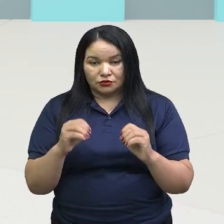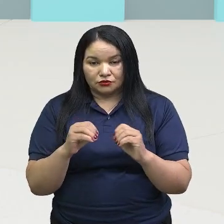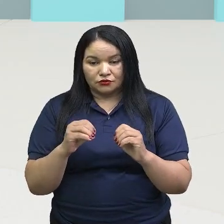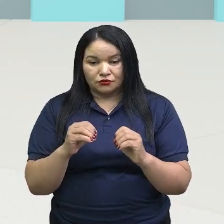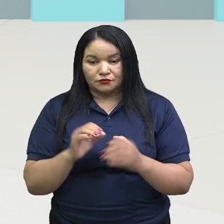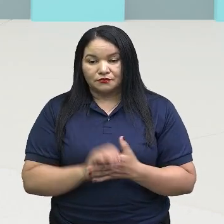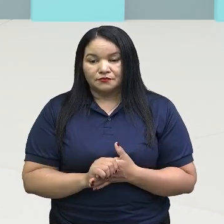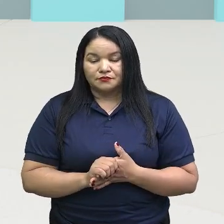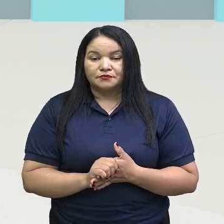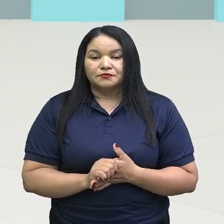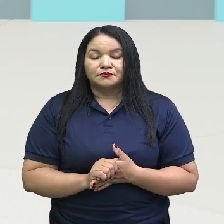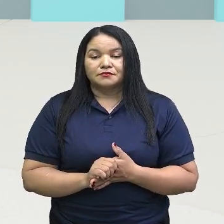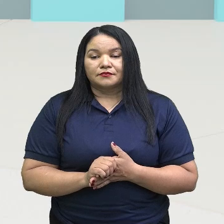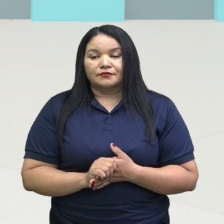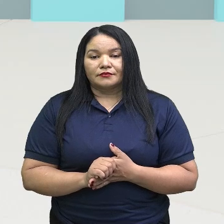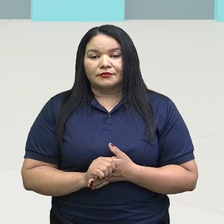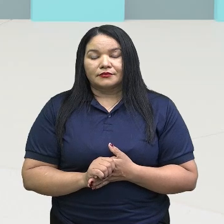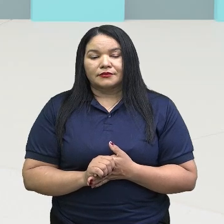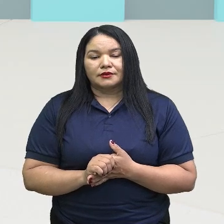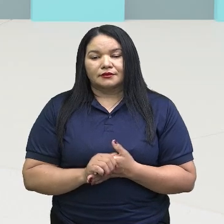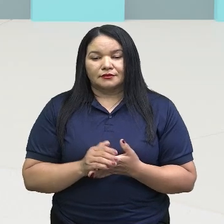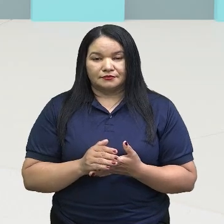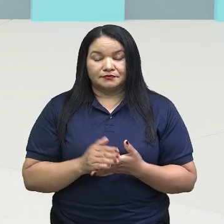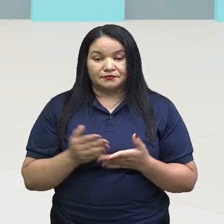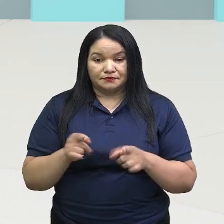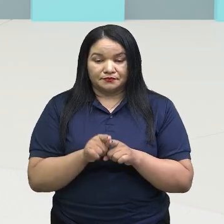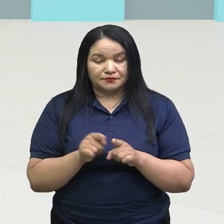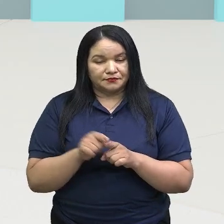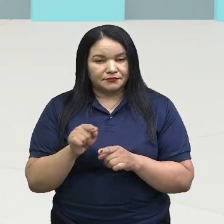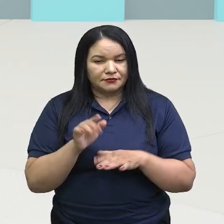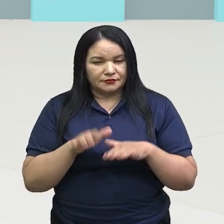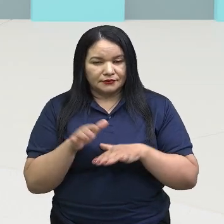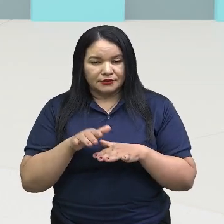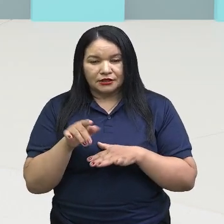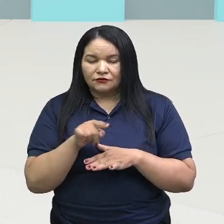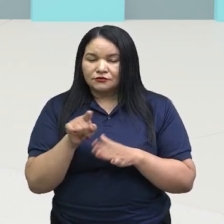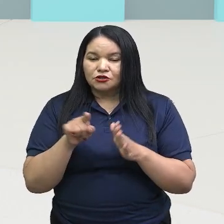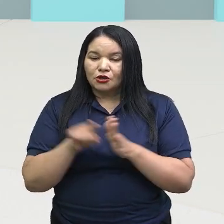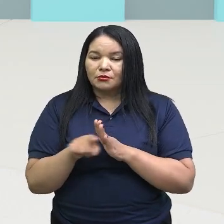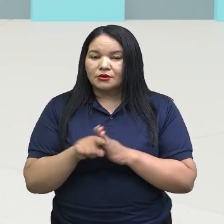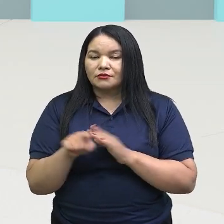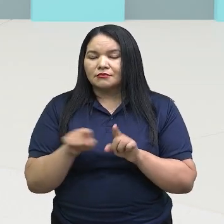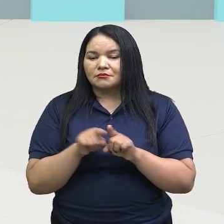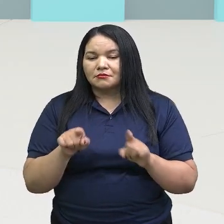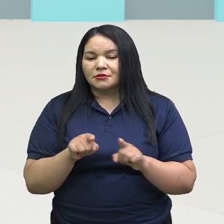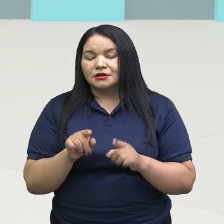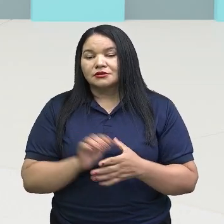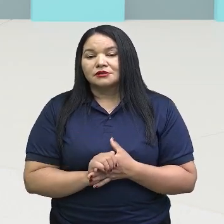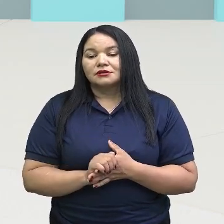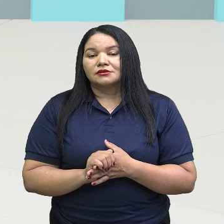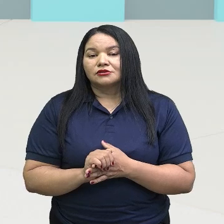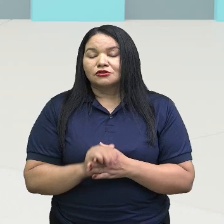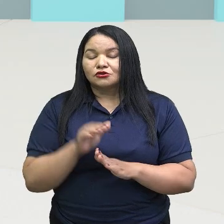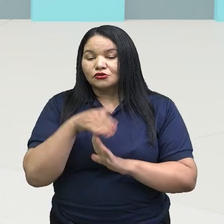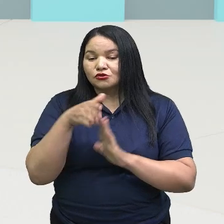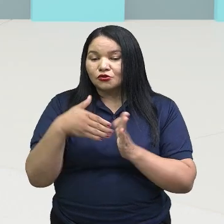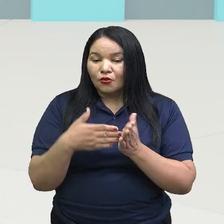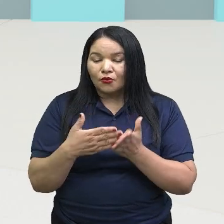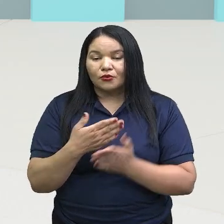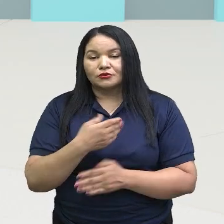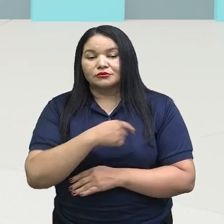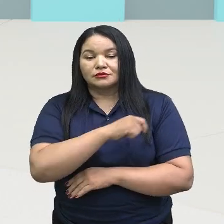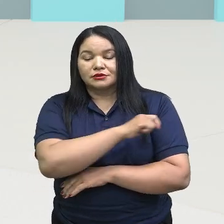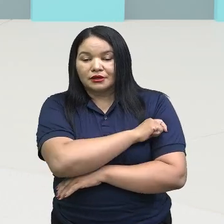no mesmo contexto. Antes de nós avançarmos, você pode dizer assim: professora, mas na parte que diz que todos os alunos